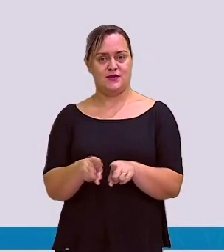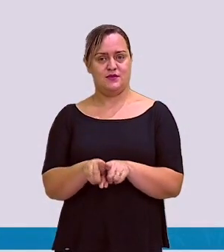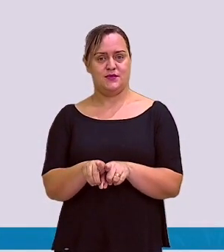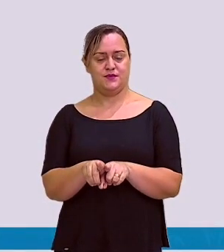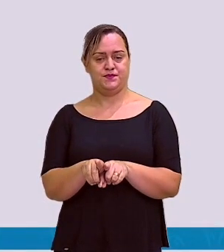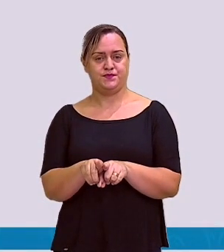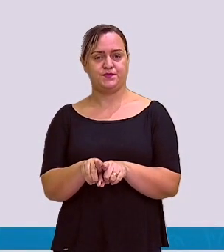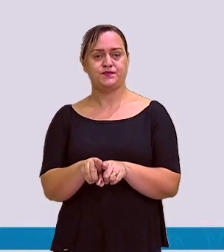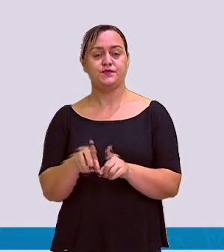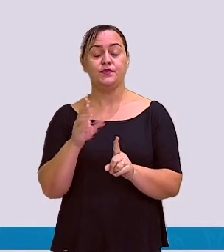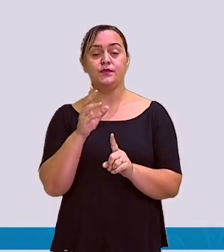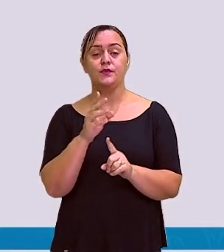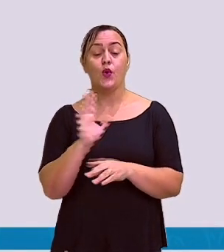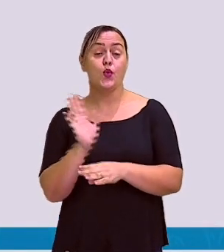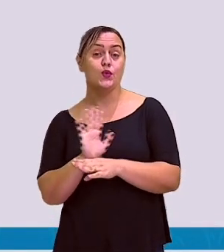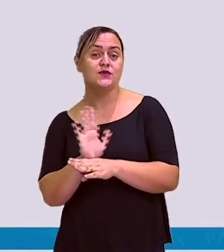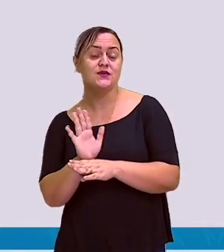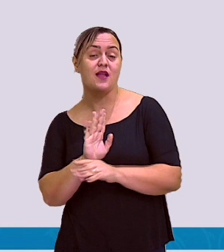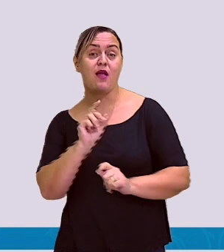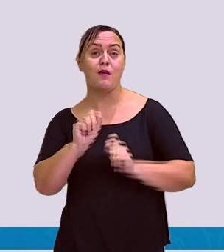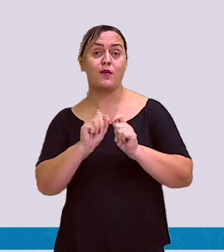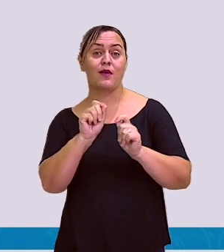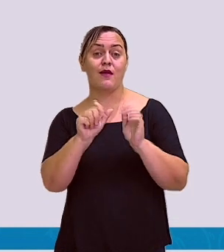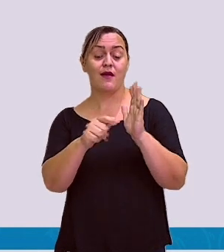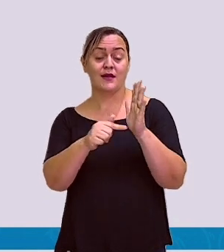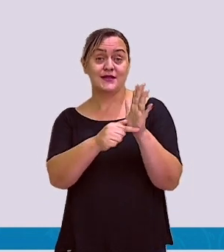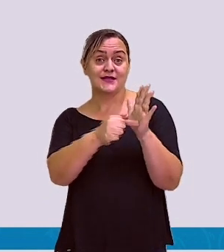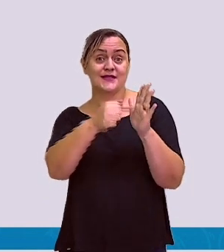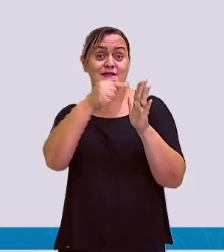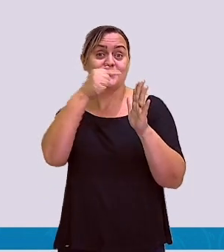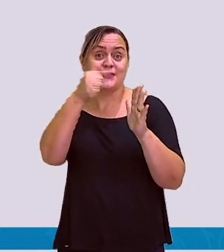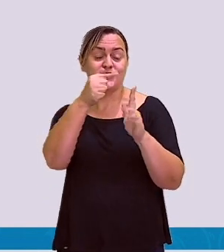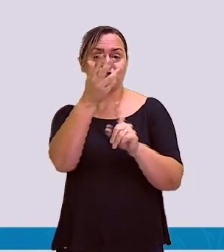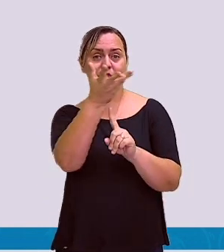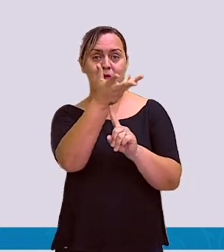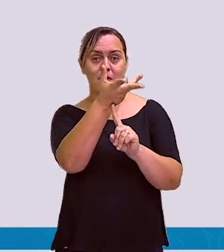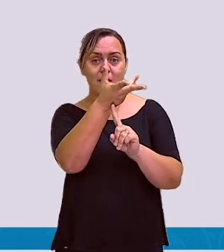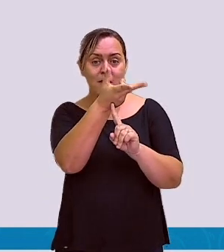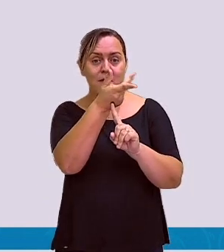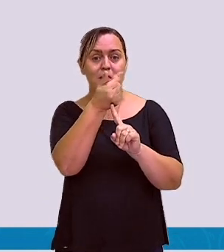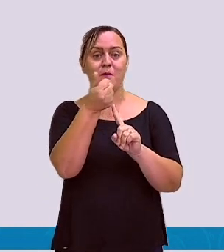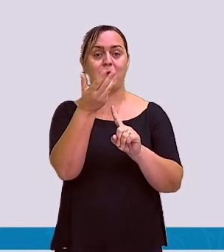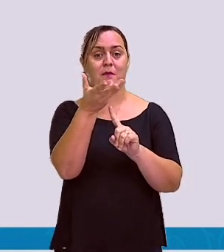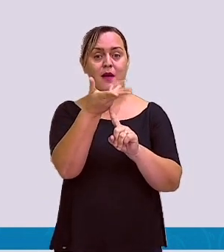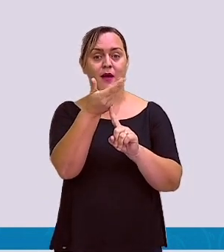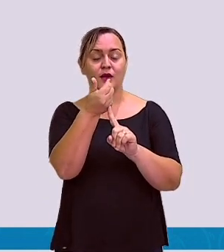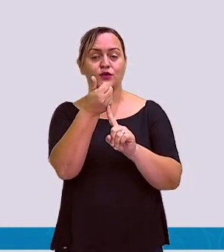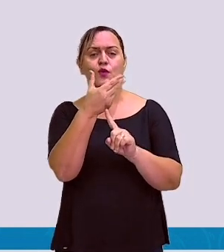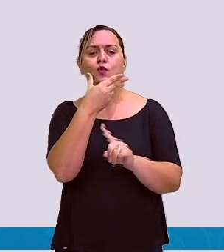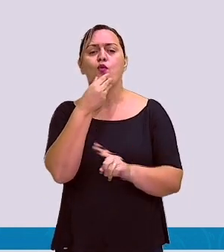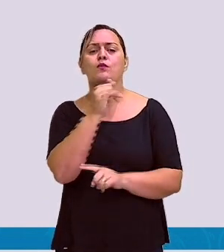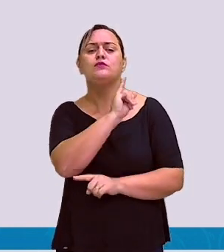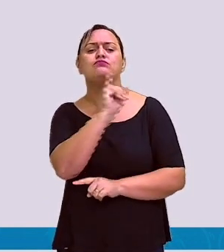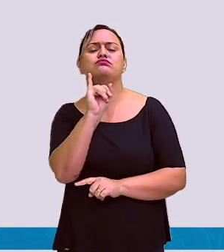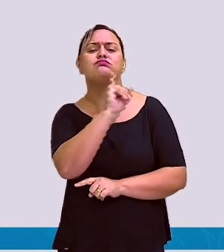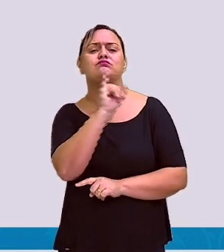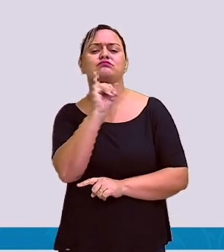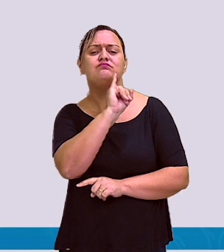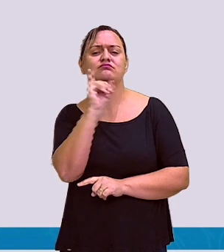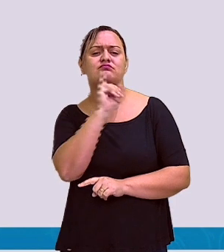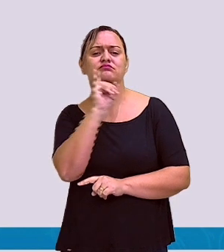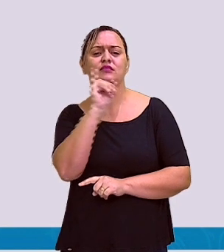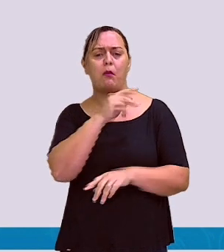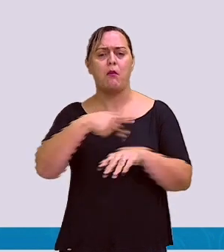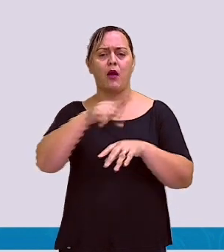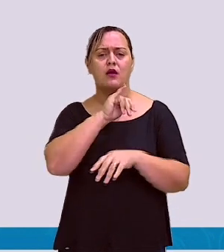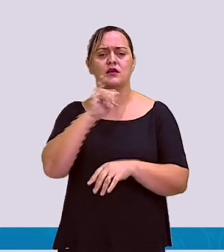título da sétima arte, uma designação dada pelo italiano Ricciotto Canudo, na obra Manifesto